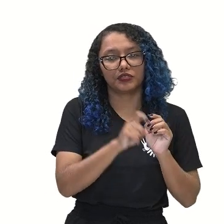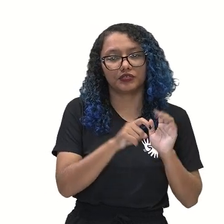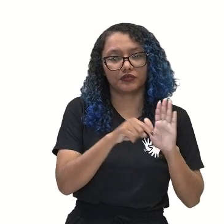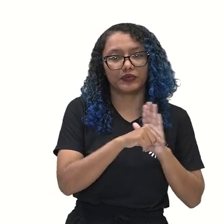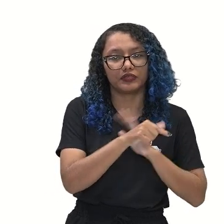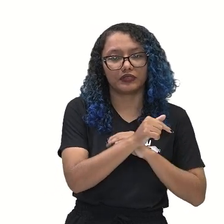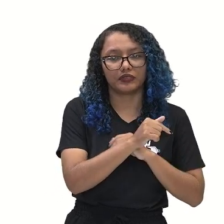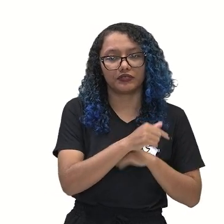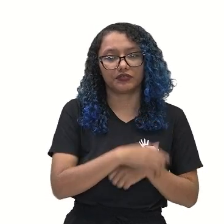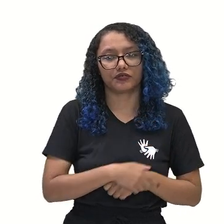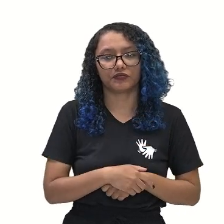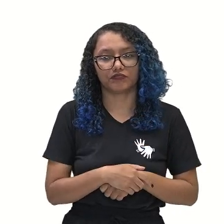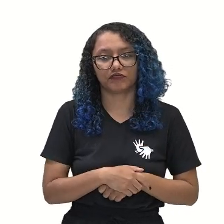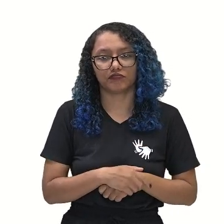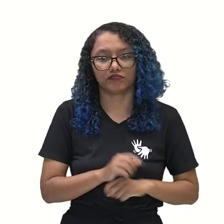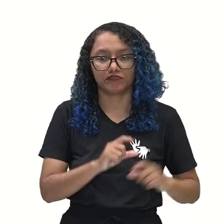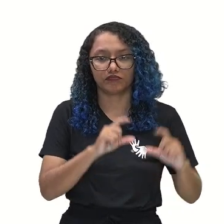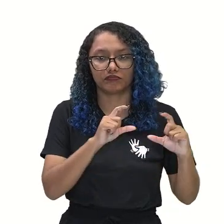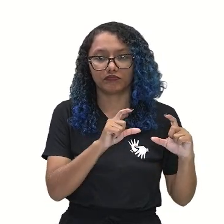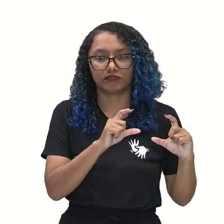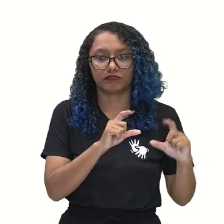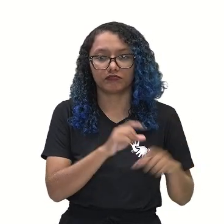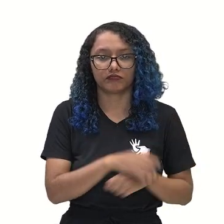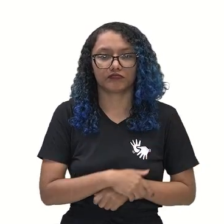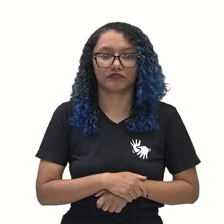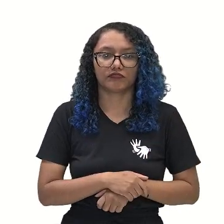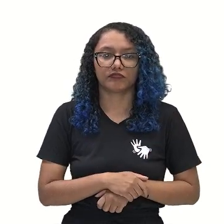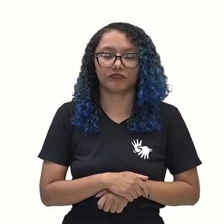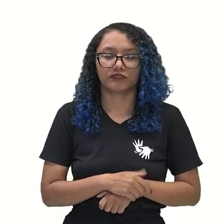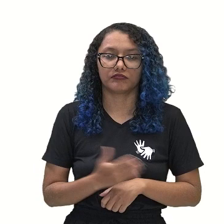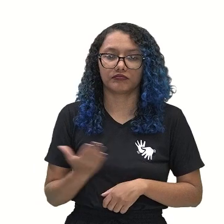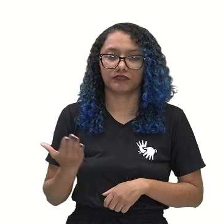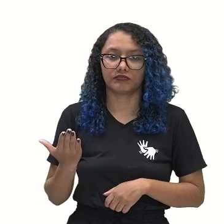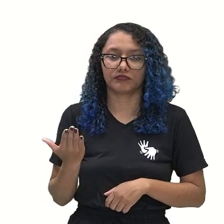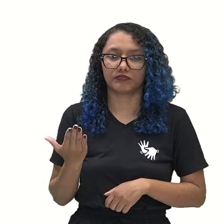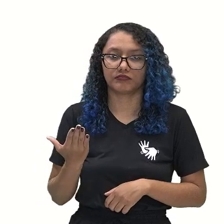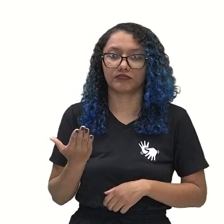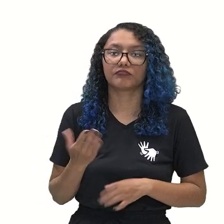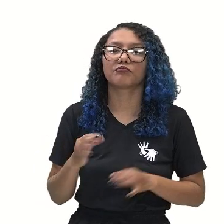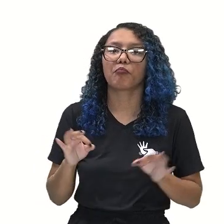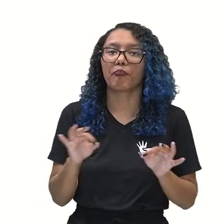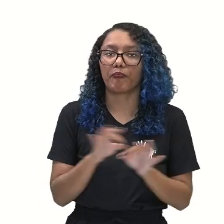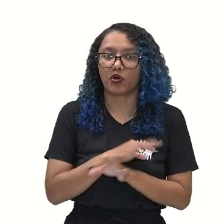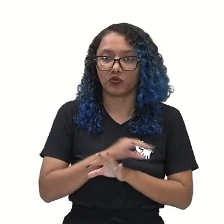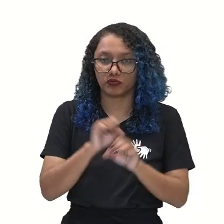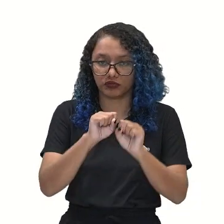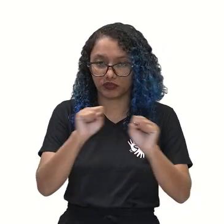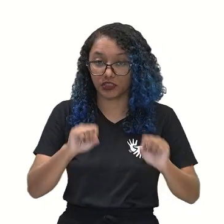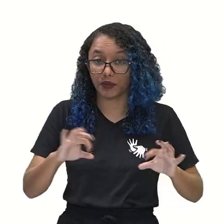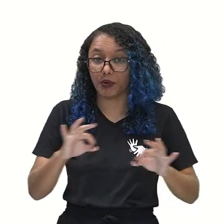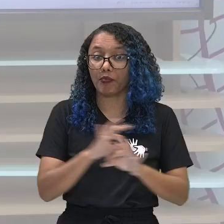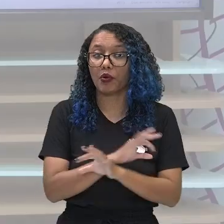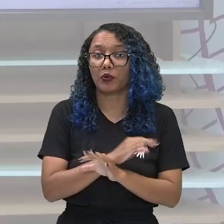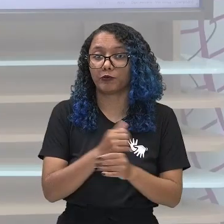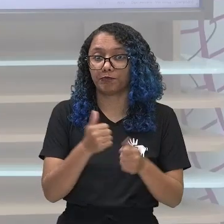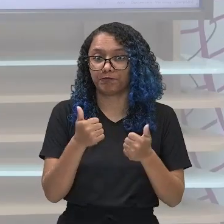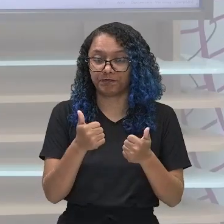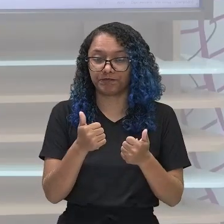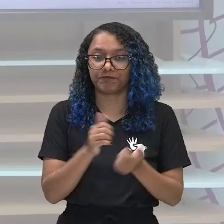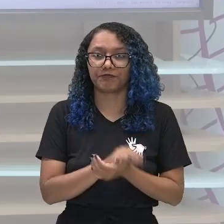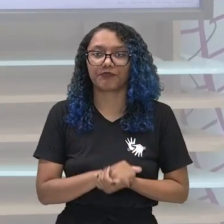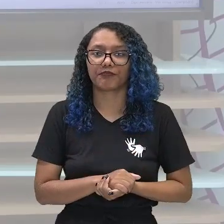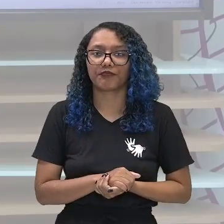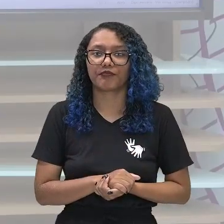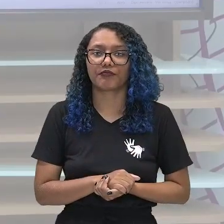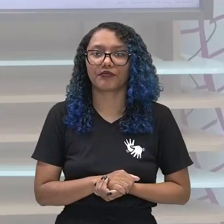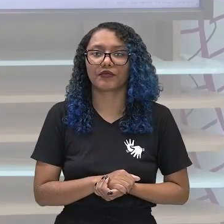menos 7. Olha só, montamos o sistema, beleza? E aí,